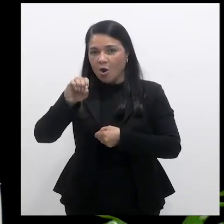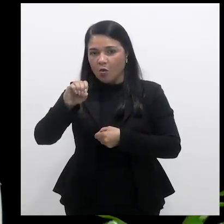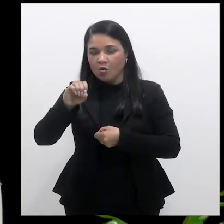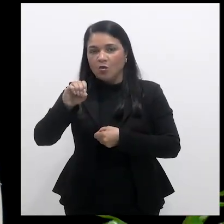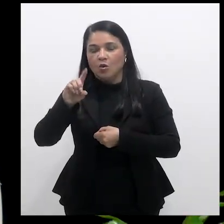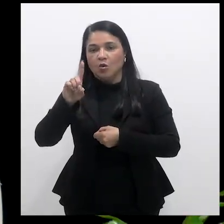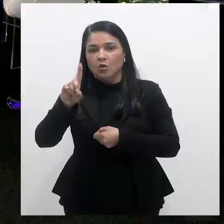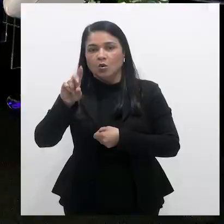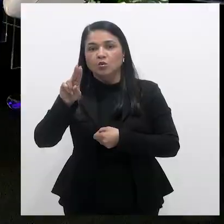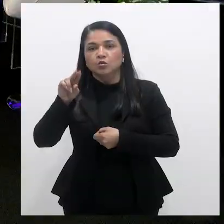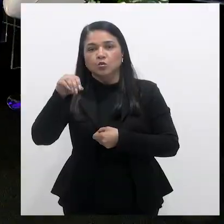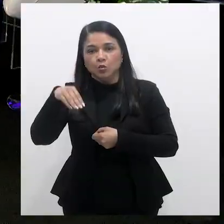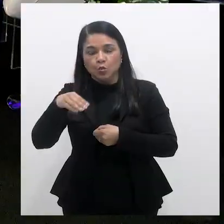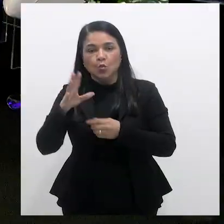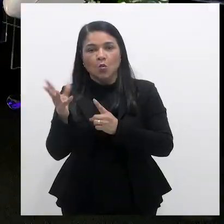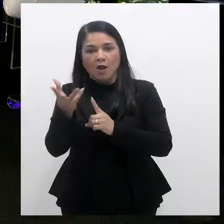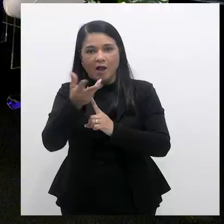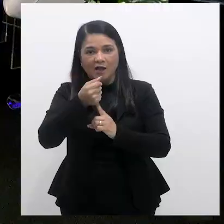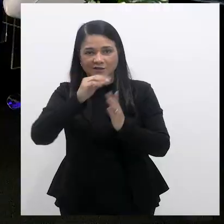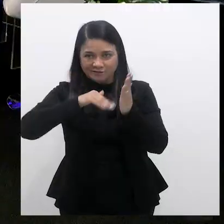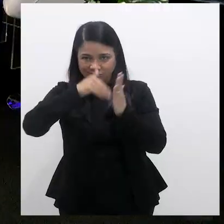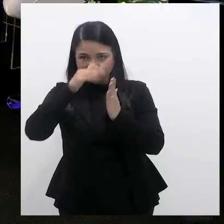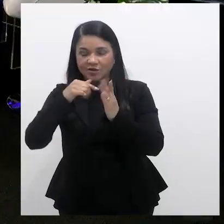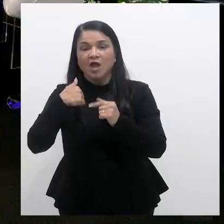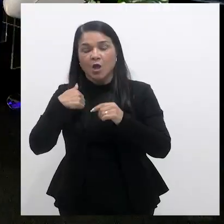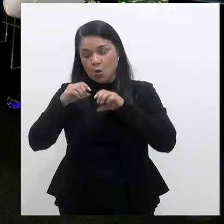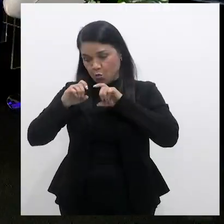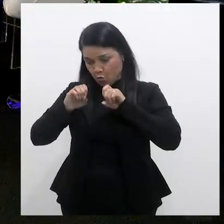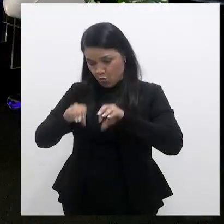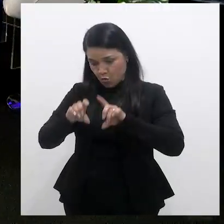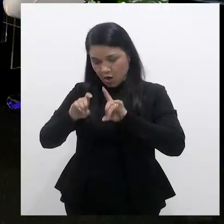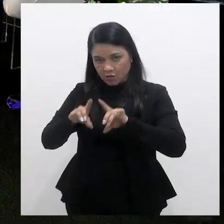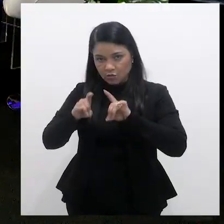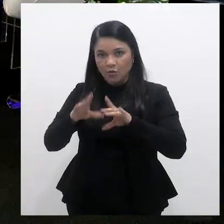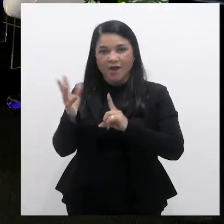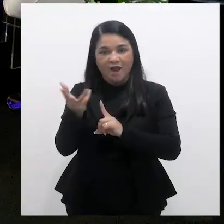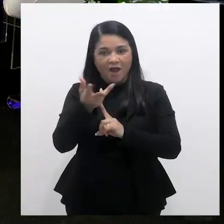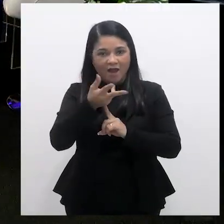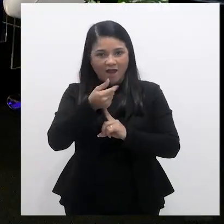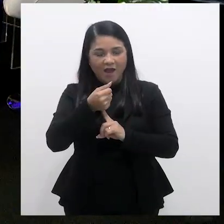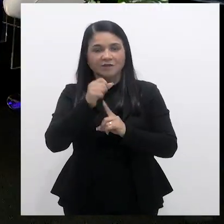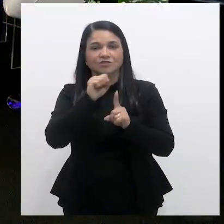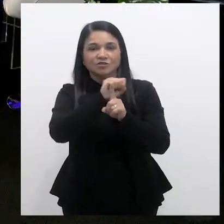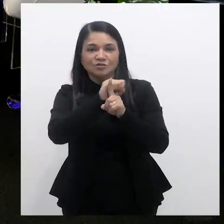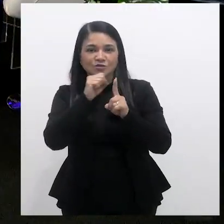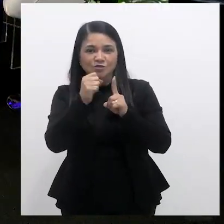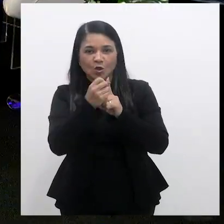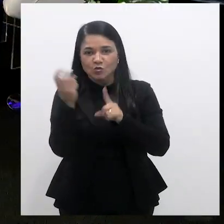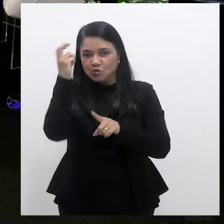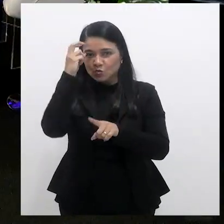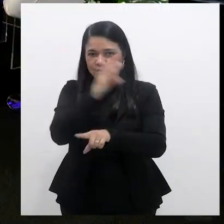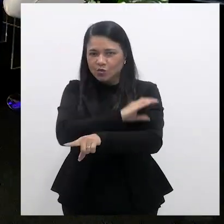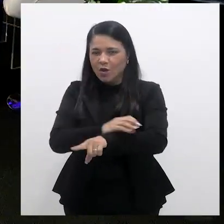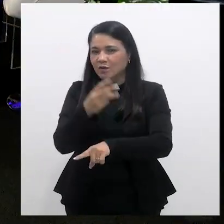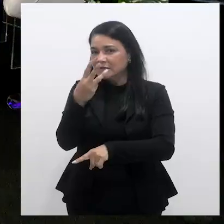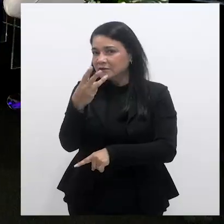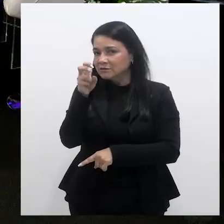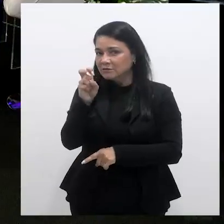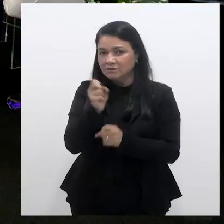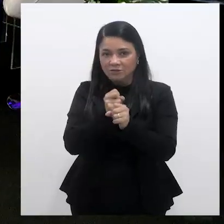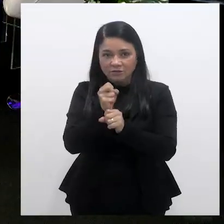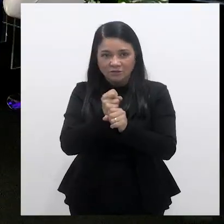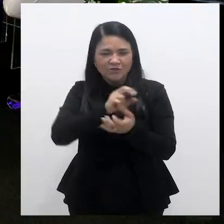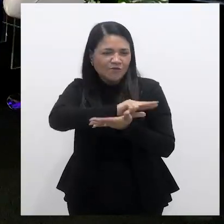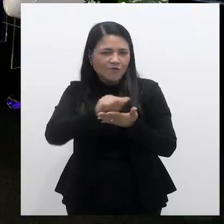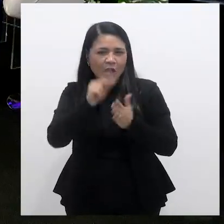com artes plásticas, né? Como é esse projeto do Olodum que você trabalha? Então, eu sou curadora, né, de arte, de projetos socioculturais, já há